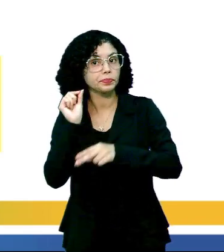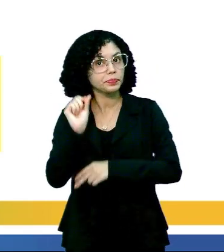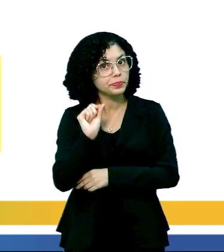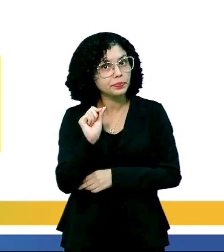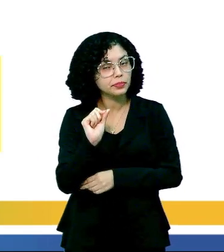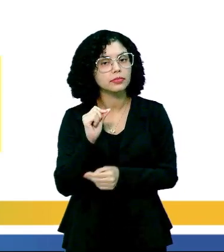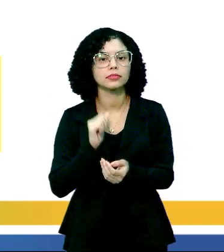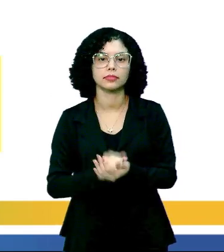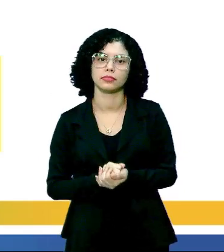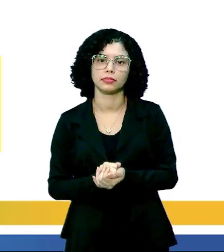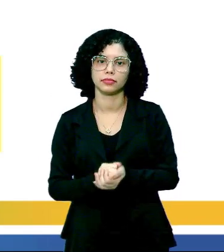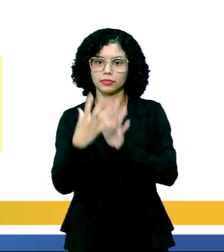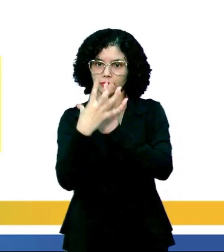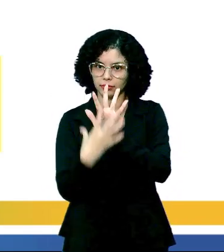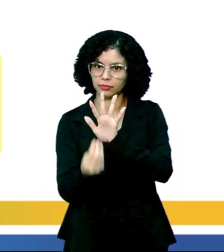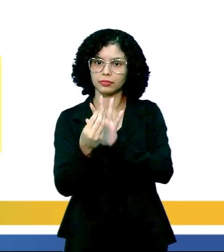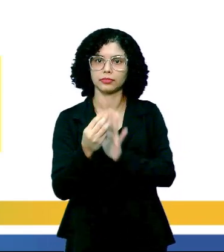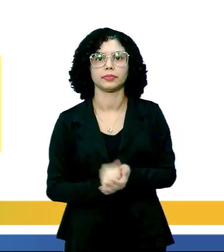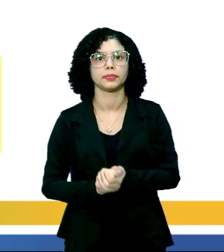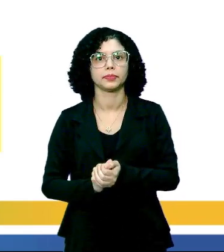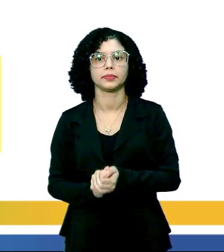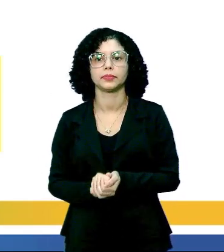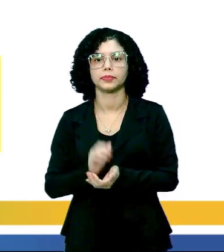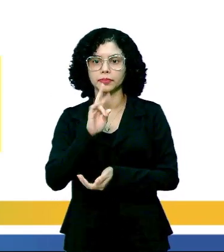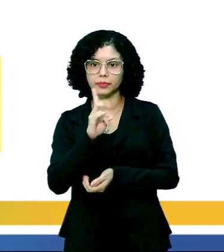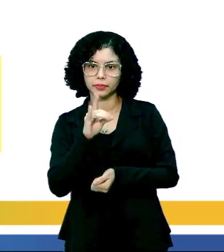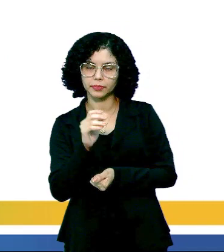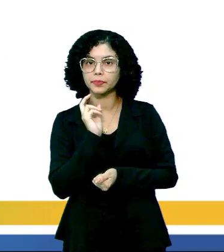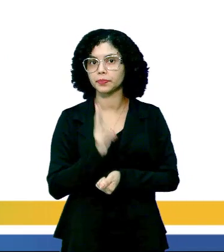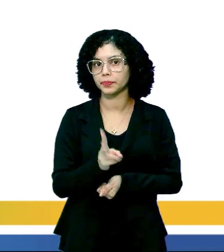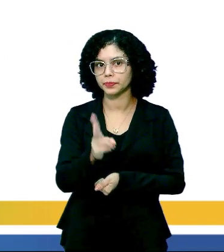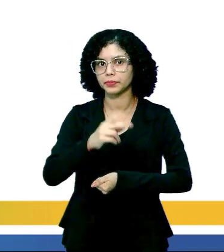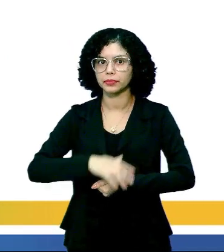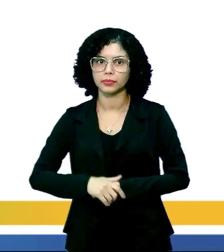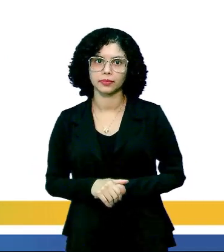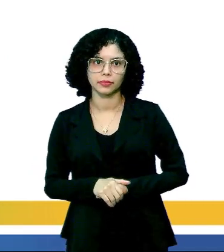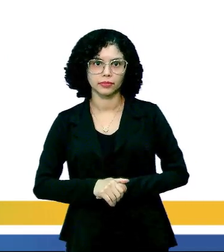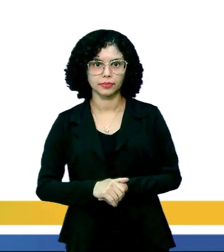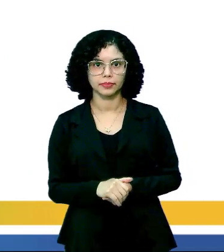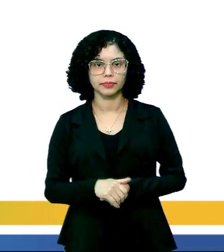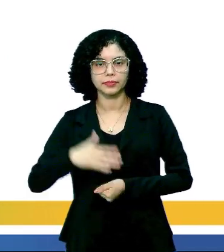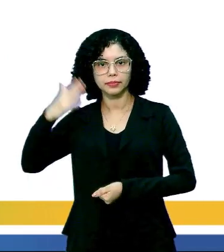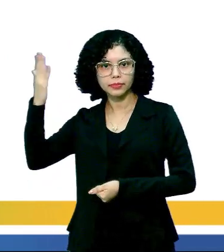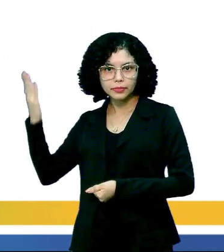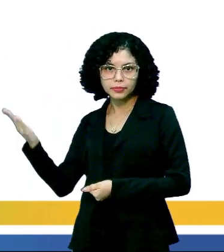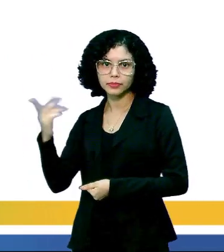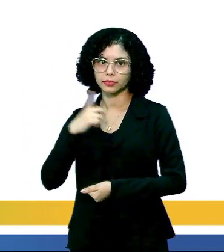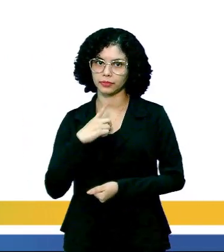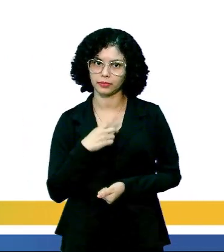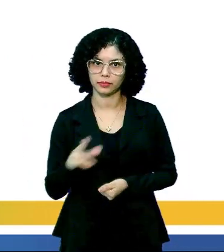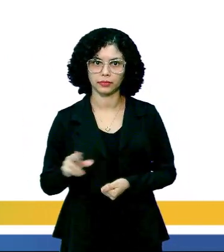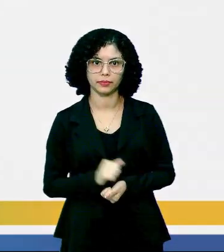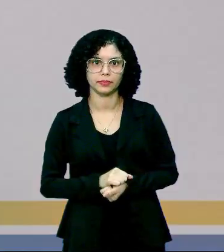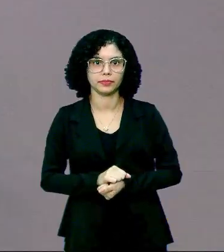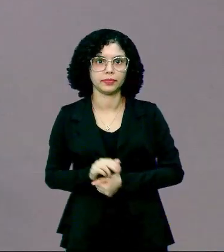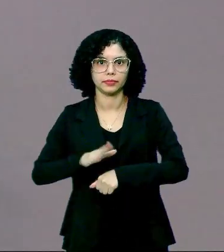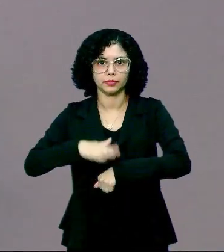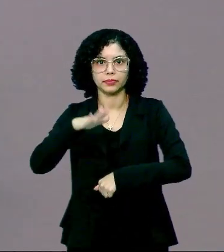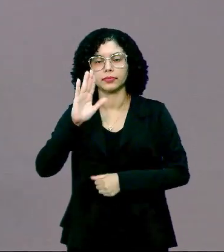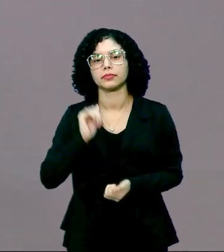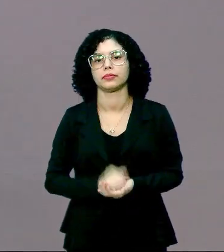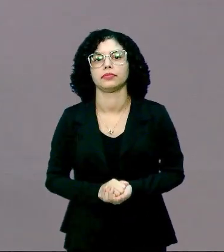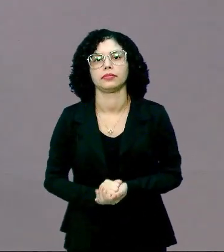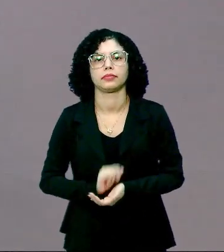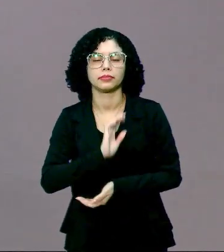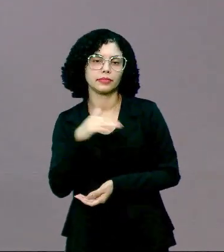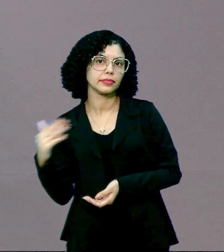que esses fótons eles emitiam raios. Então, vamos seguindo. Daí nós temos um nome máximo da química,